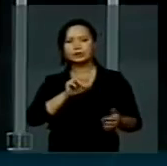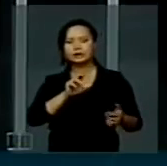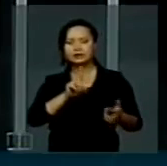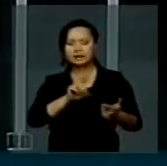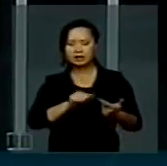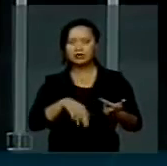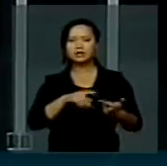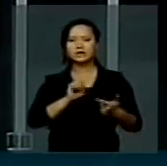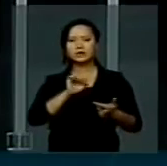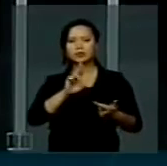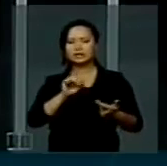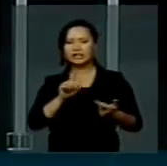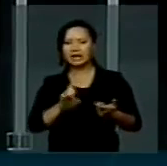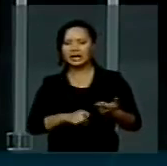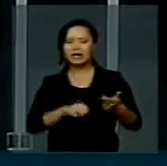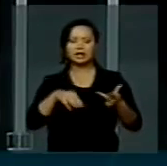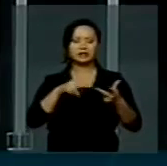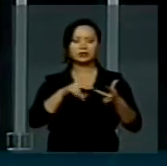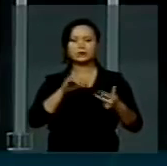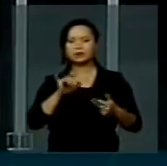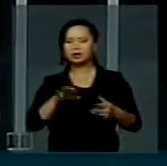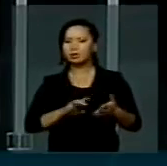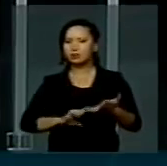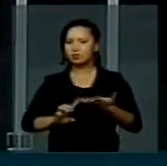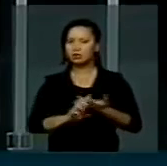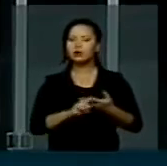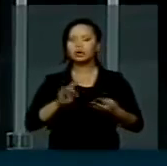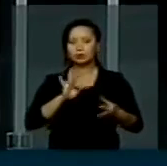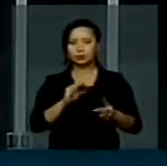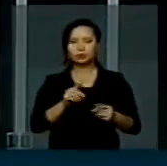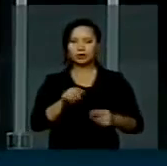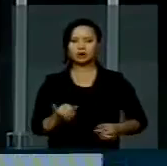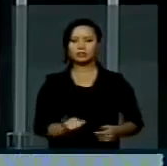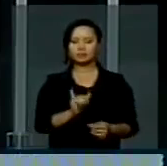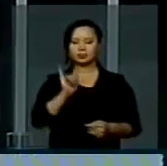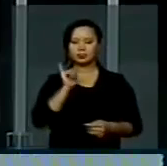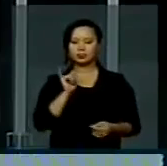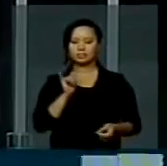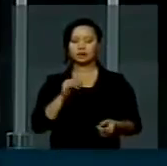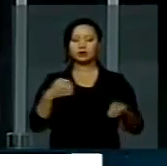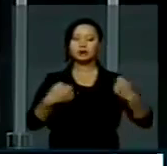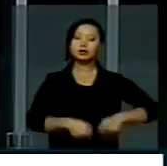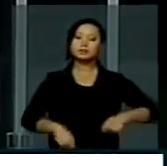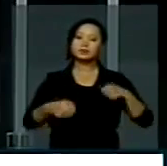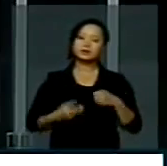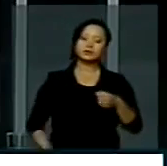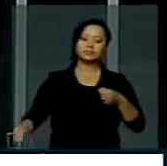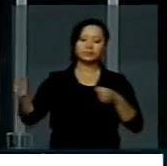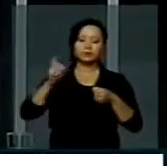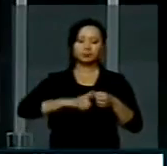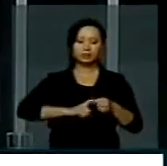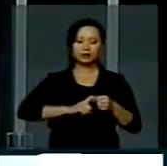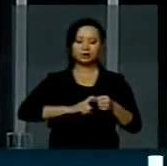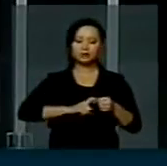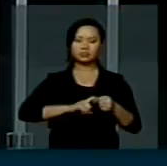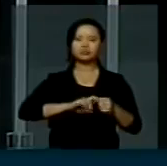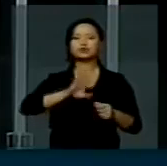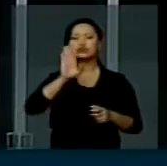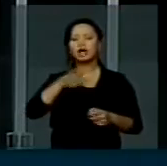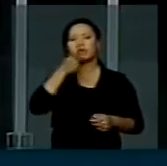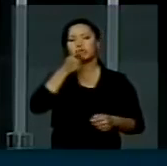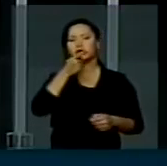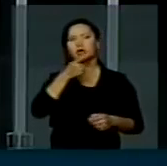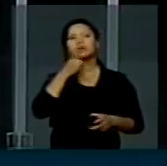como os bancos regionais, têm um papel de fomento importante. E era necessário que eles recuperassem, como aqui foi dito pelo deputado